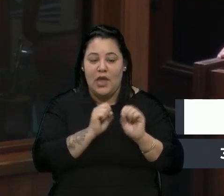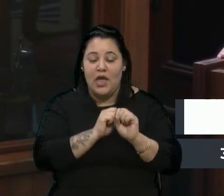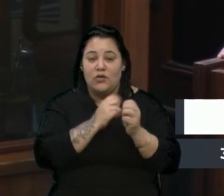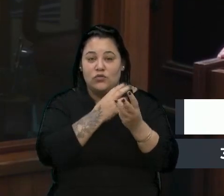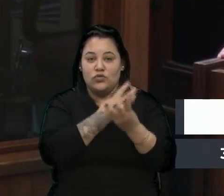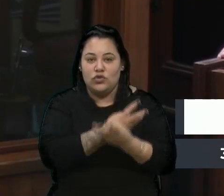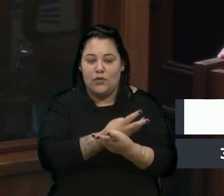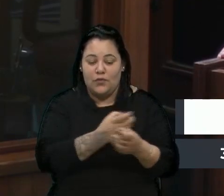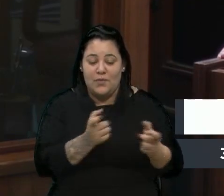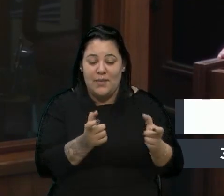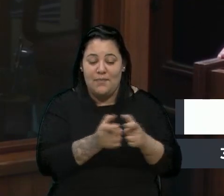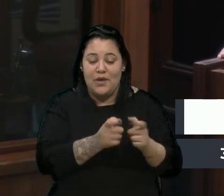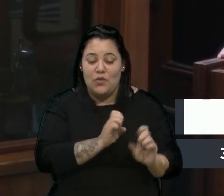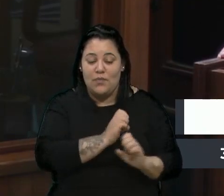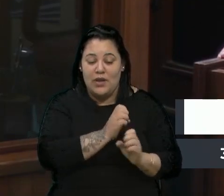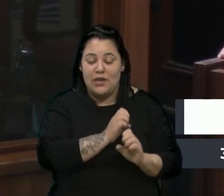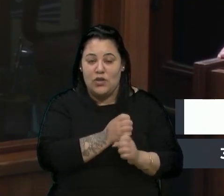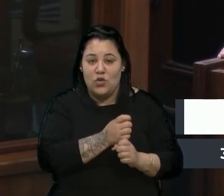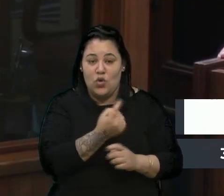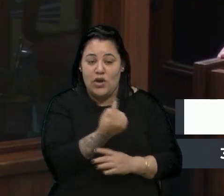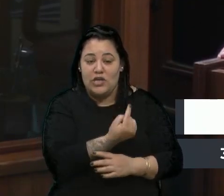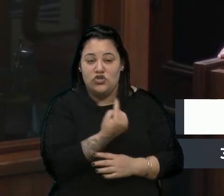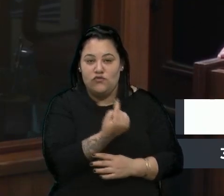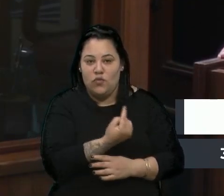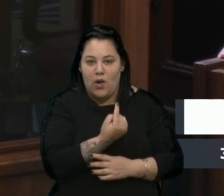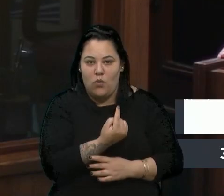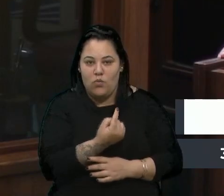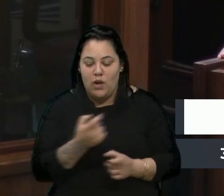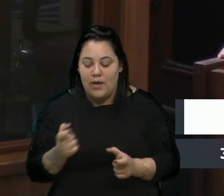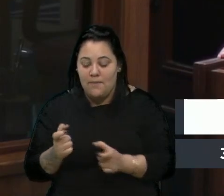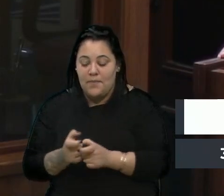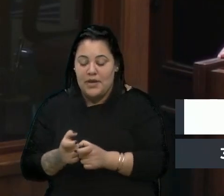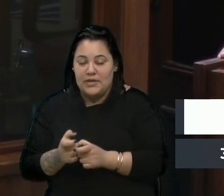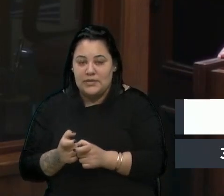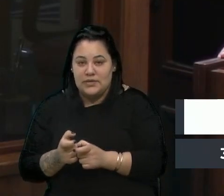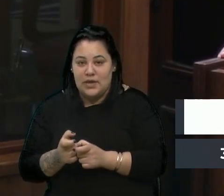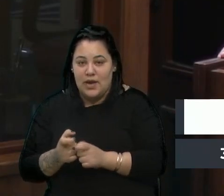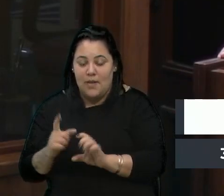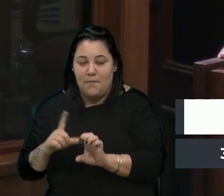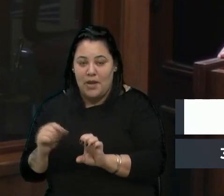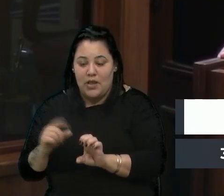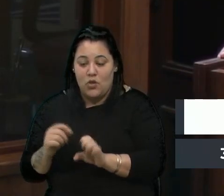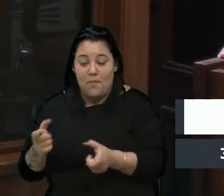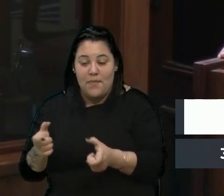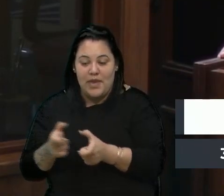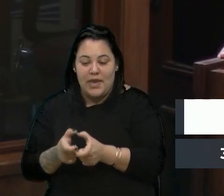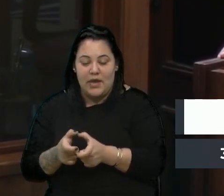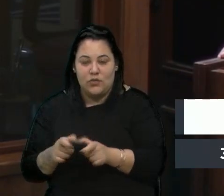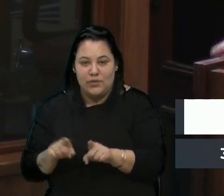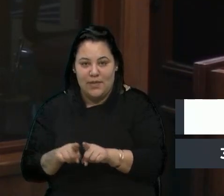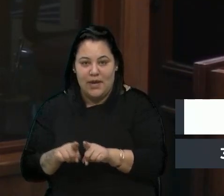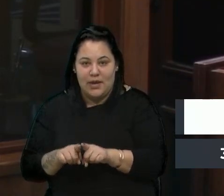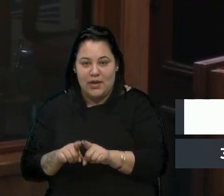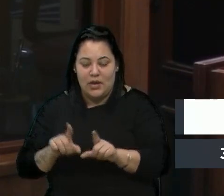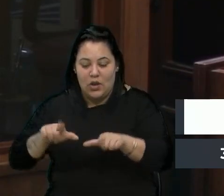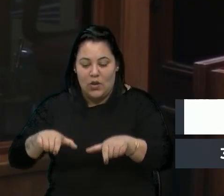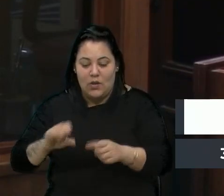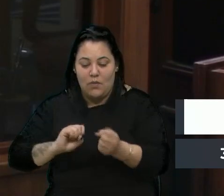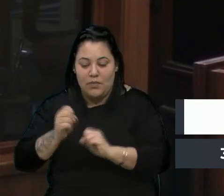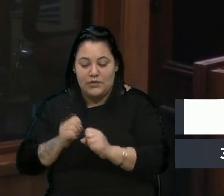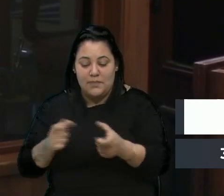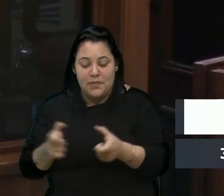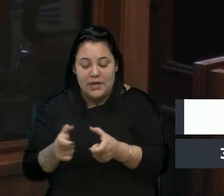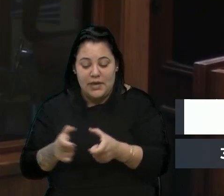microempreendedores individuais, microempresas e empresas de pequeno porte dos municípios